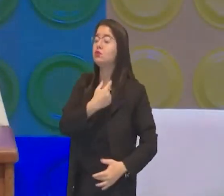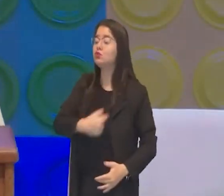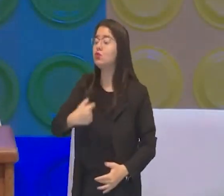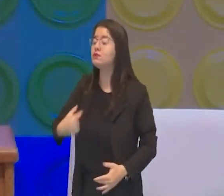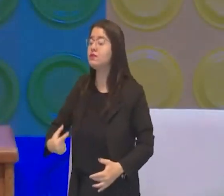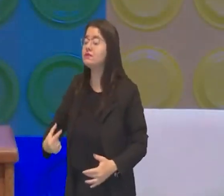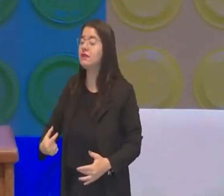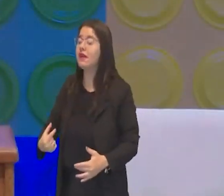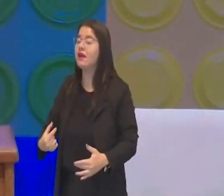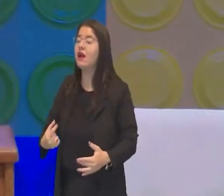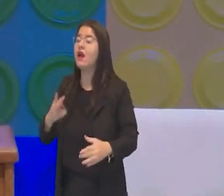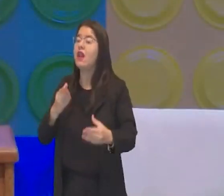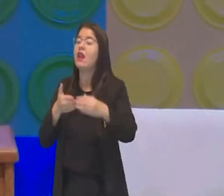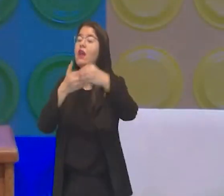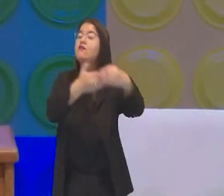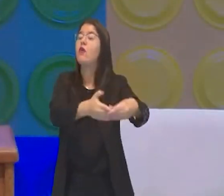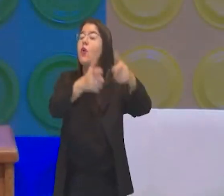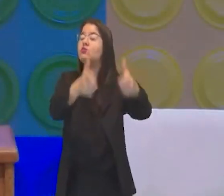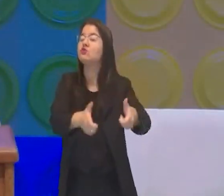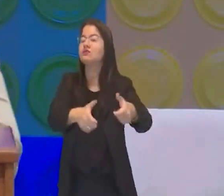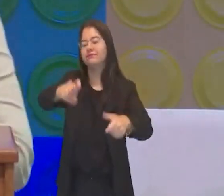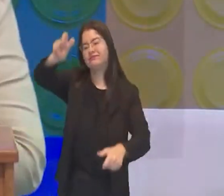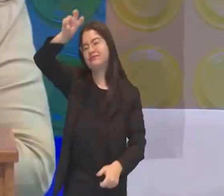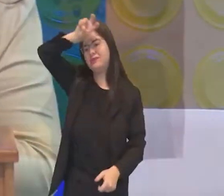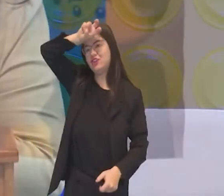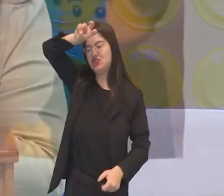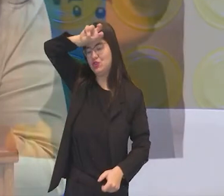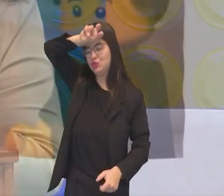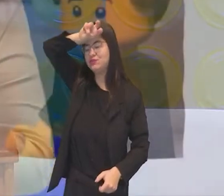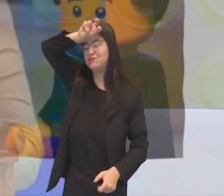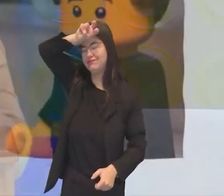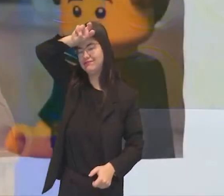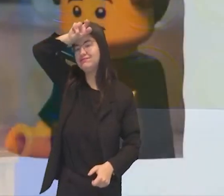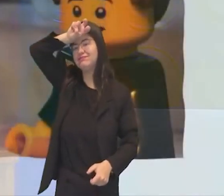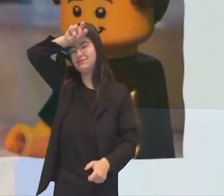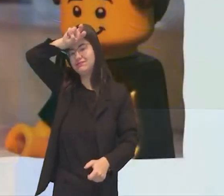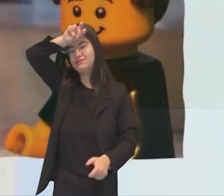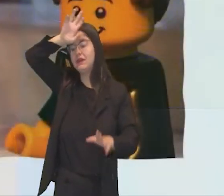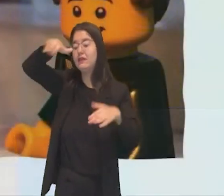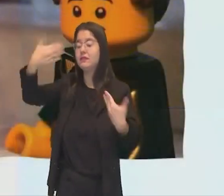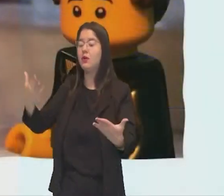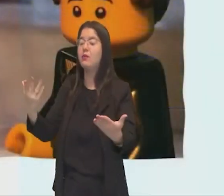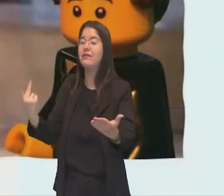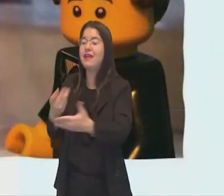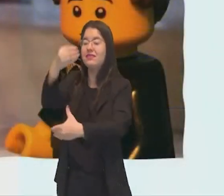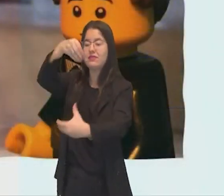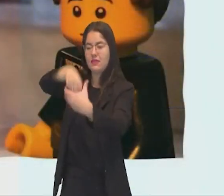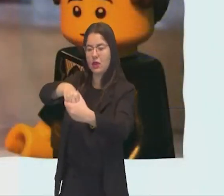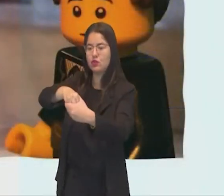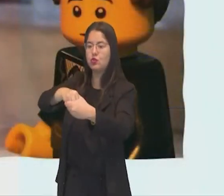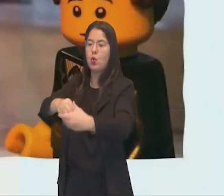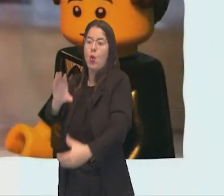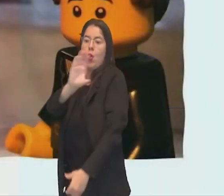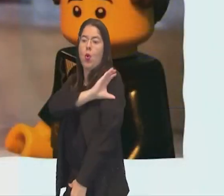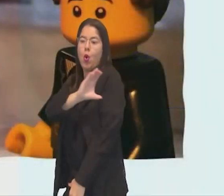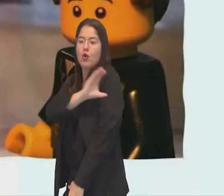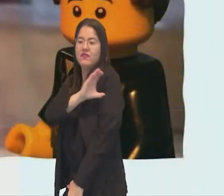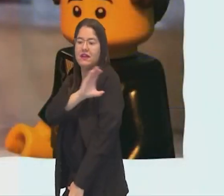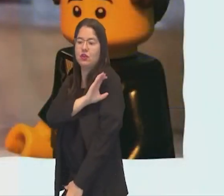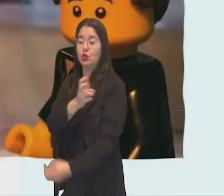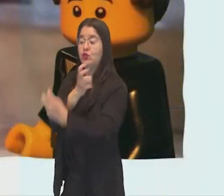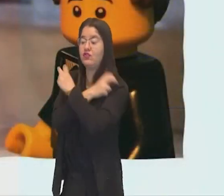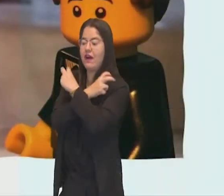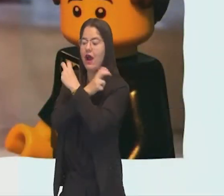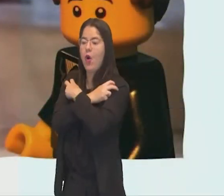No Egito. E a Bíblia fala que ele foi parar na casa do comandante da guarda do faraó